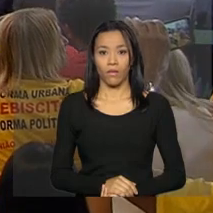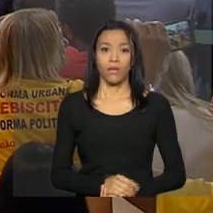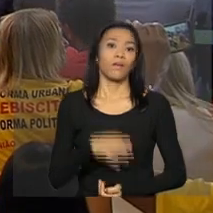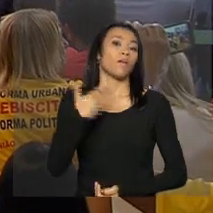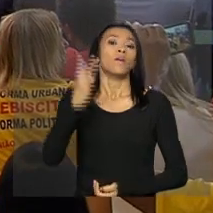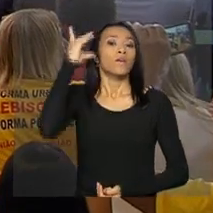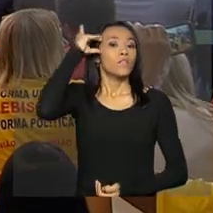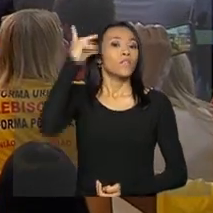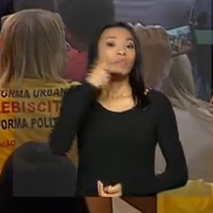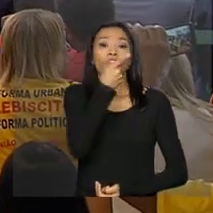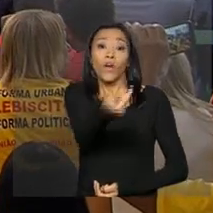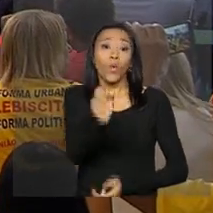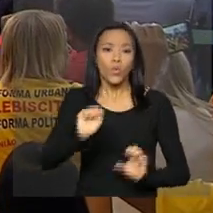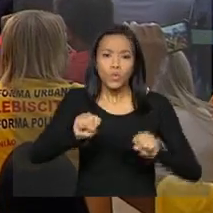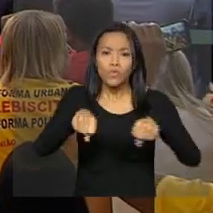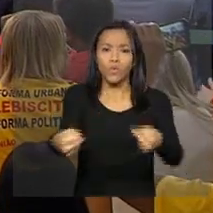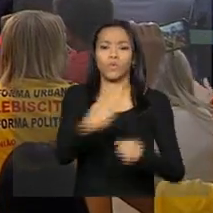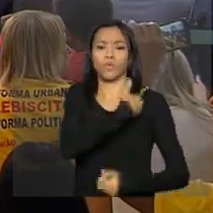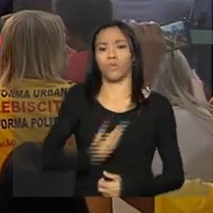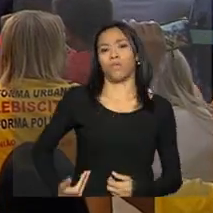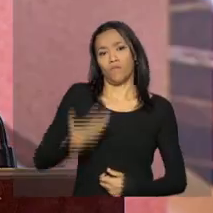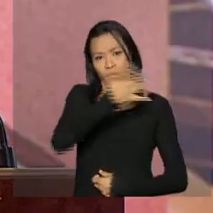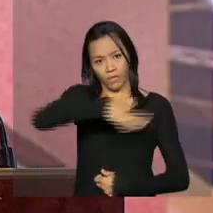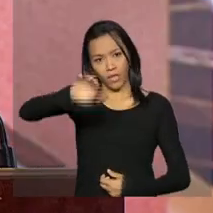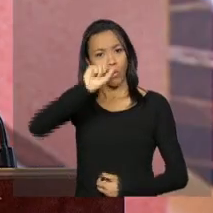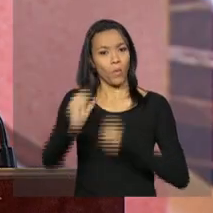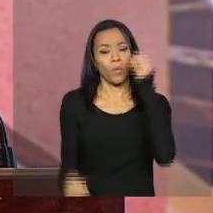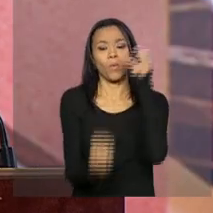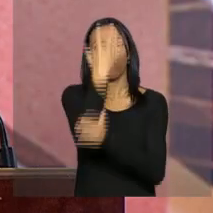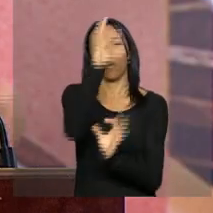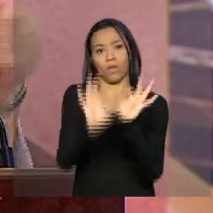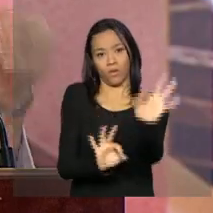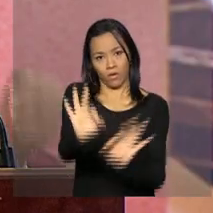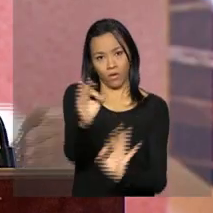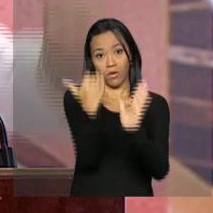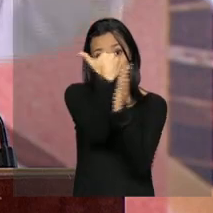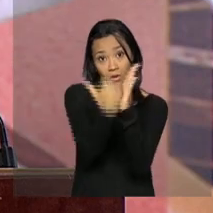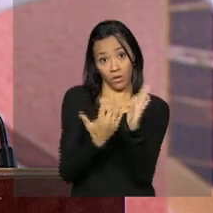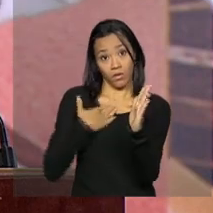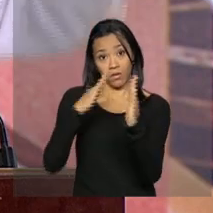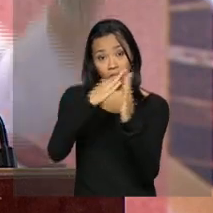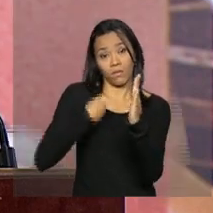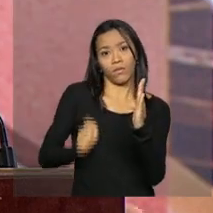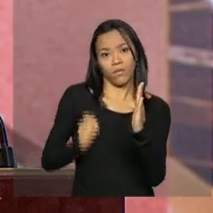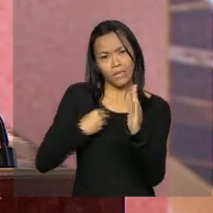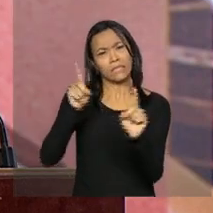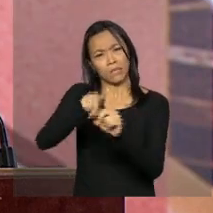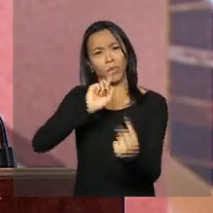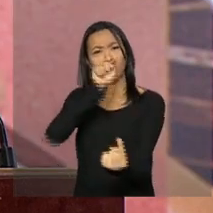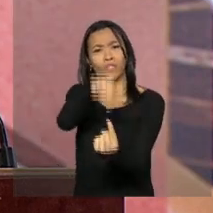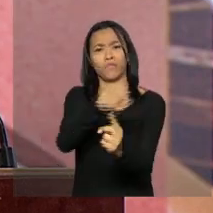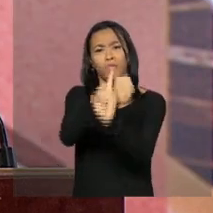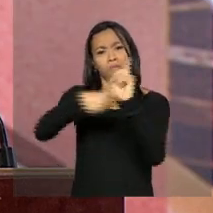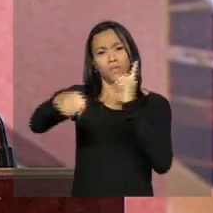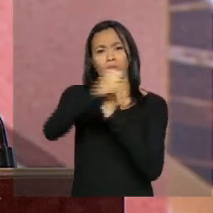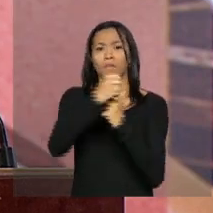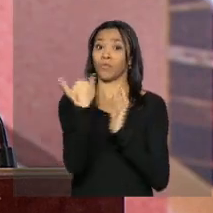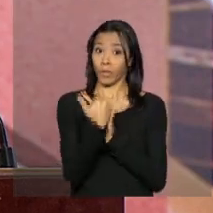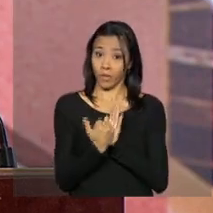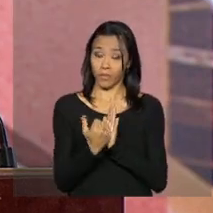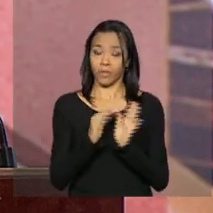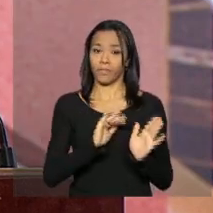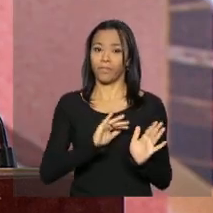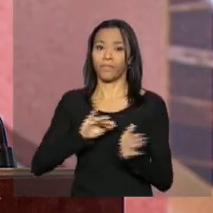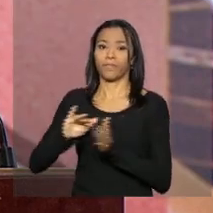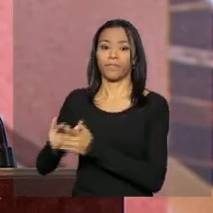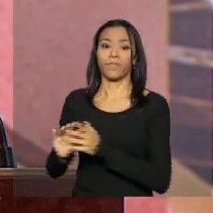Dilma ressaltou ainda o esforço do governo federal para implementar o Minha Casa Minha Vida e a função social do programa. Quando